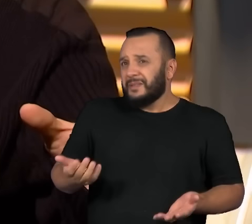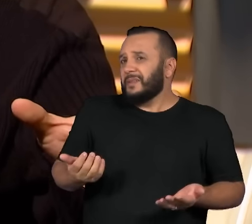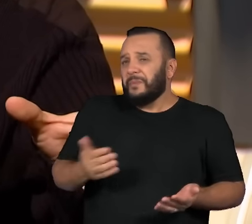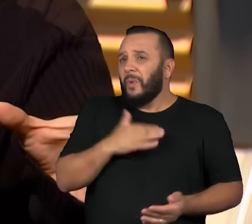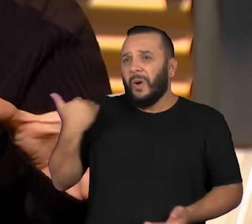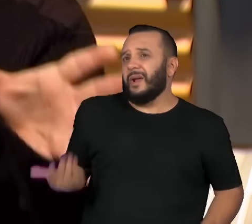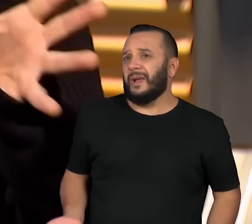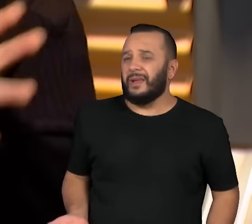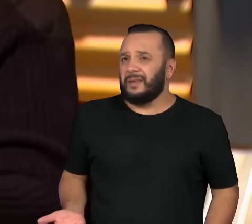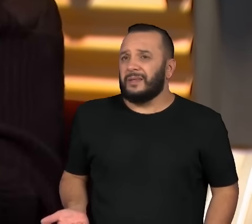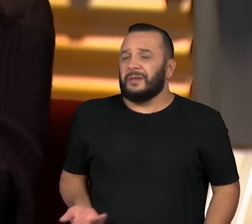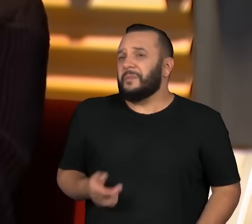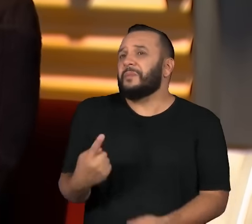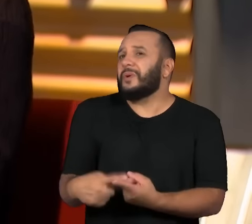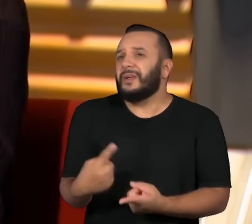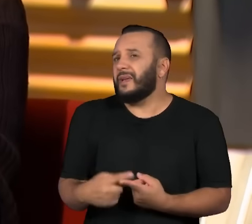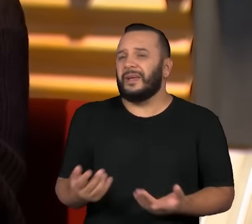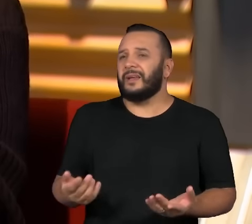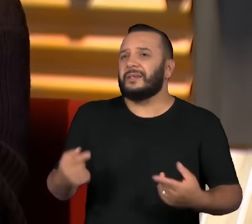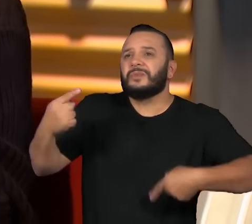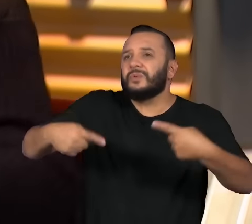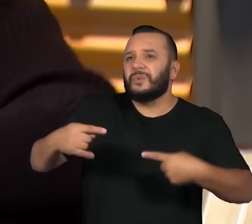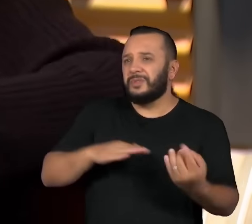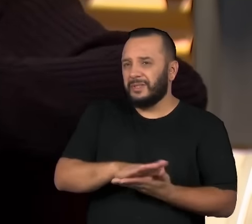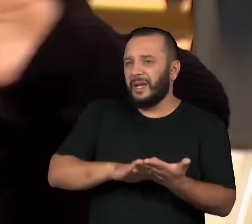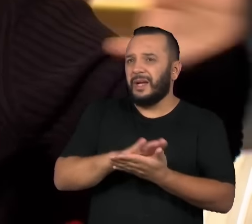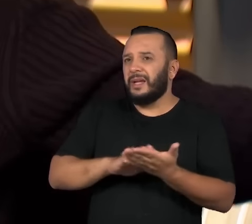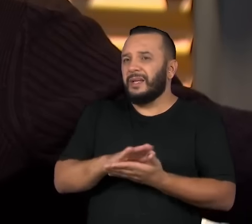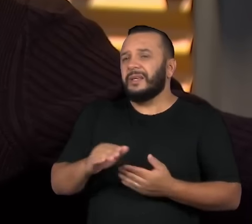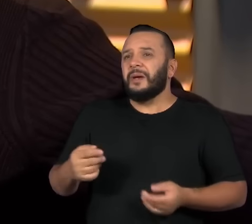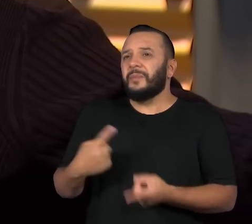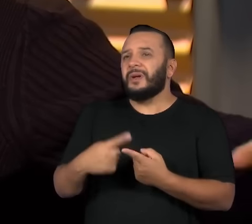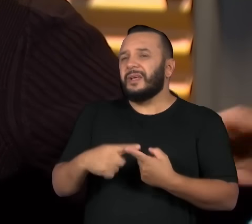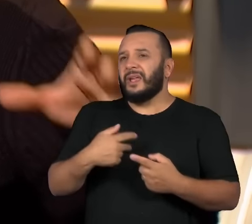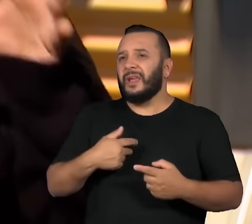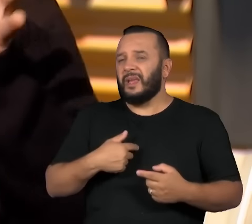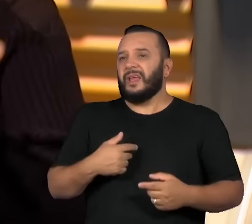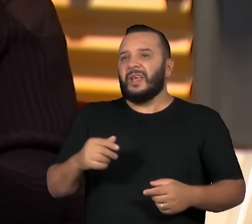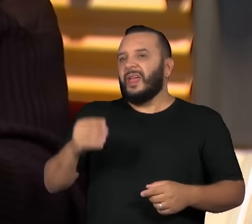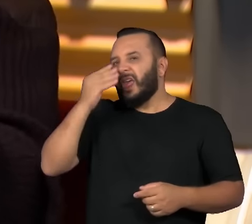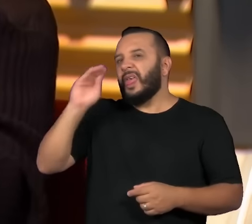específicos. Tá. Por que ela não é discutida? Ela é simplesmente ignorada.